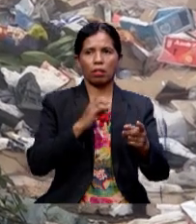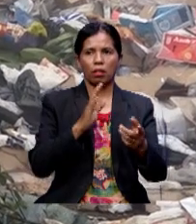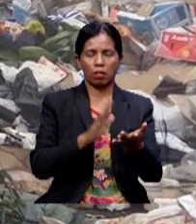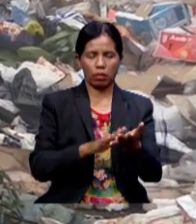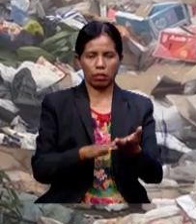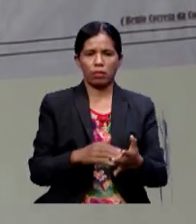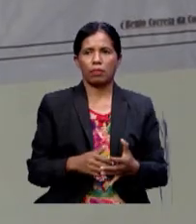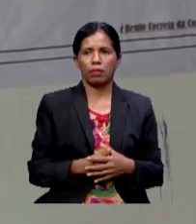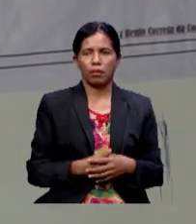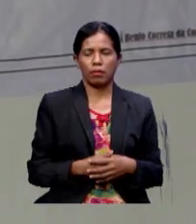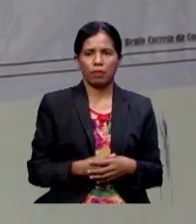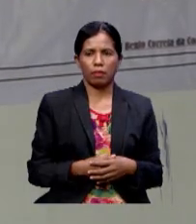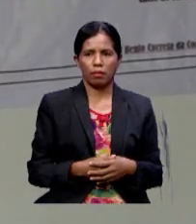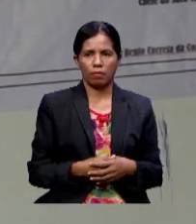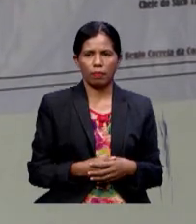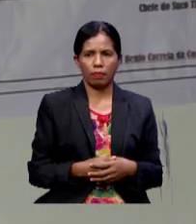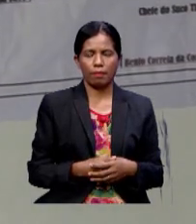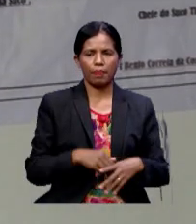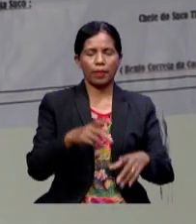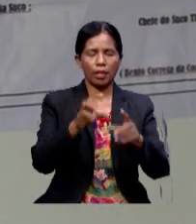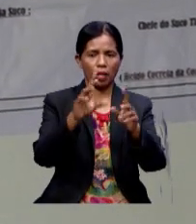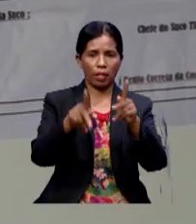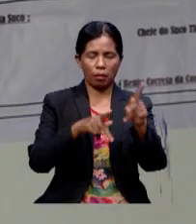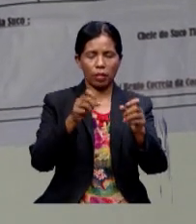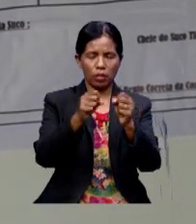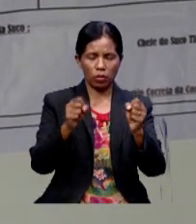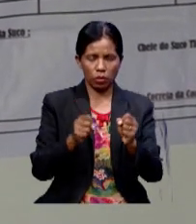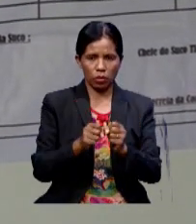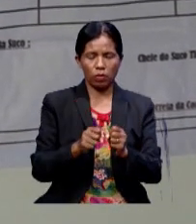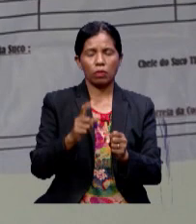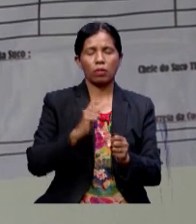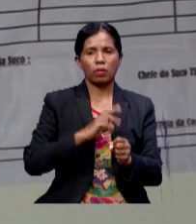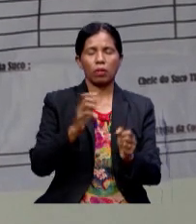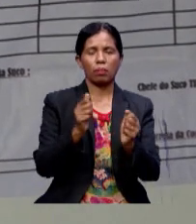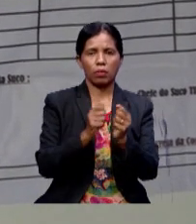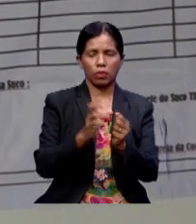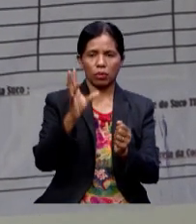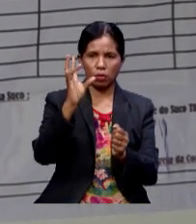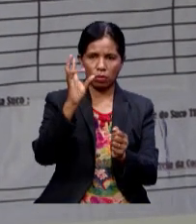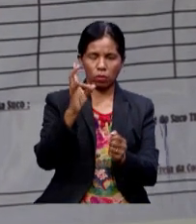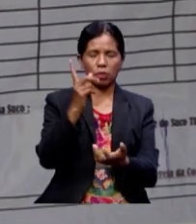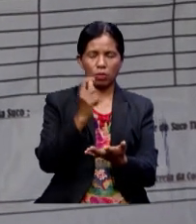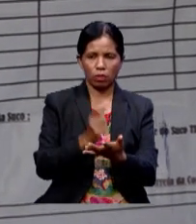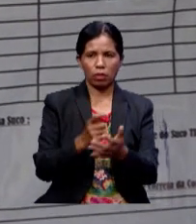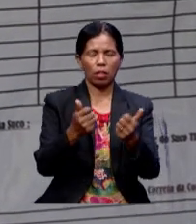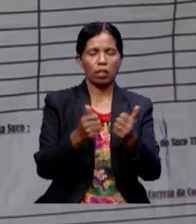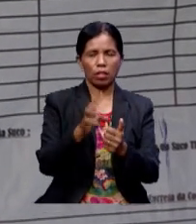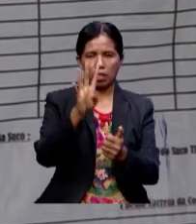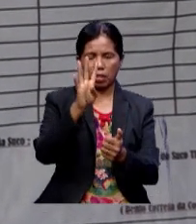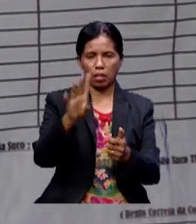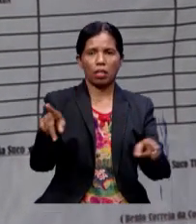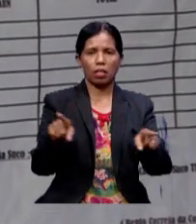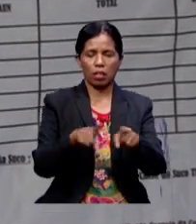itu andet. Total populasaun suku Tibar hamutuk besi krihung hitu kompos tu husi aldea hat.